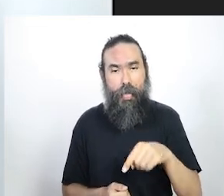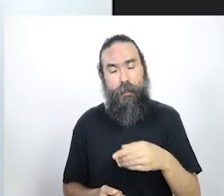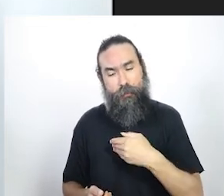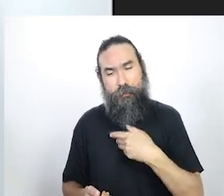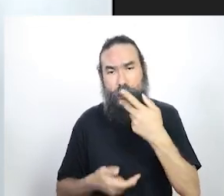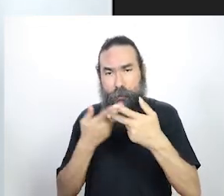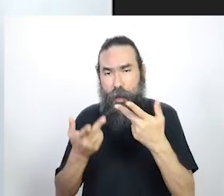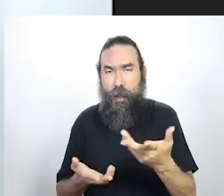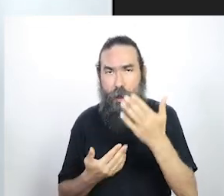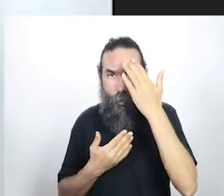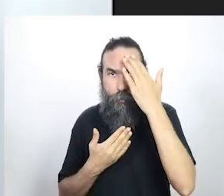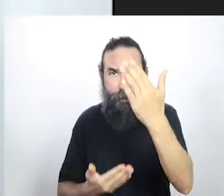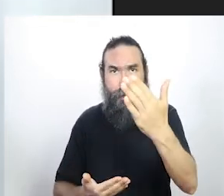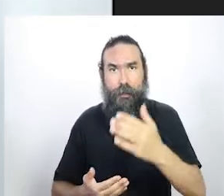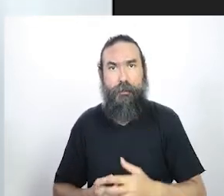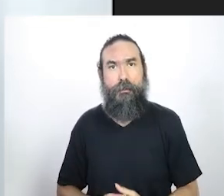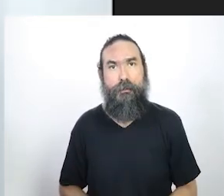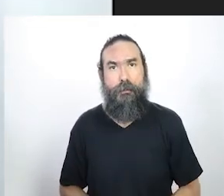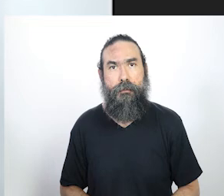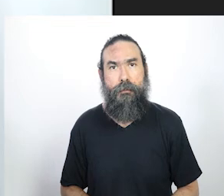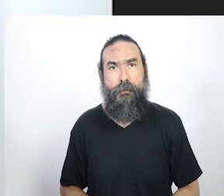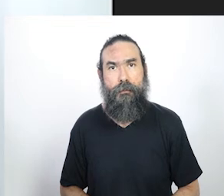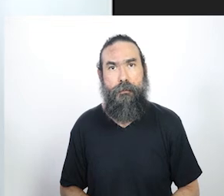participação. Obrigada.